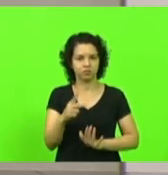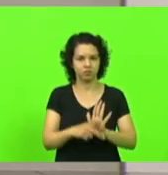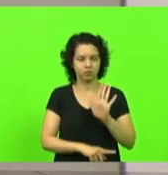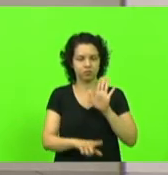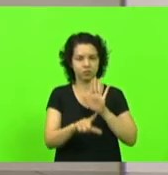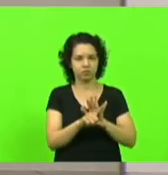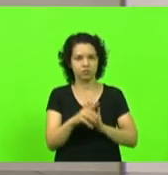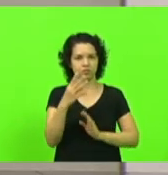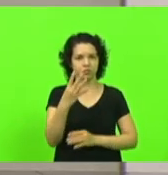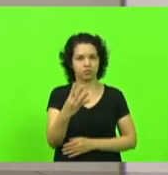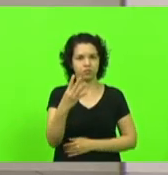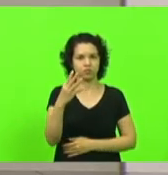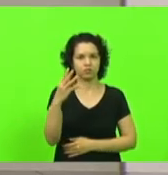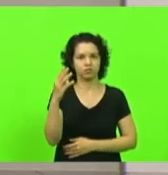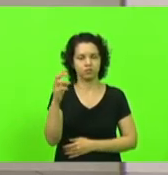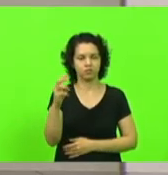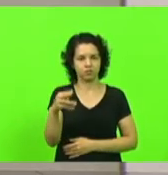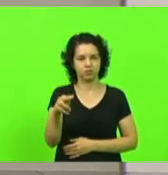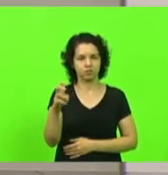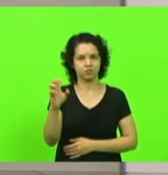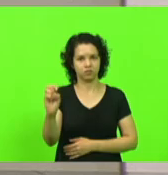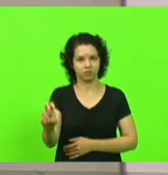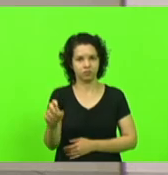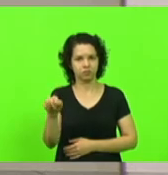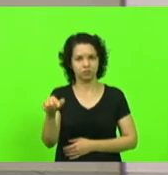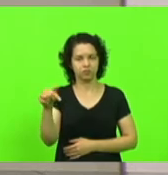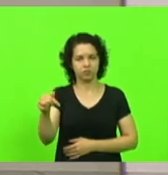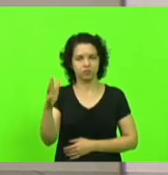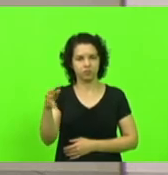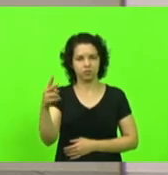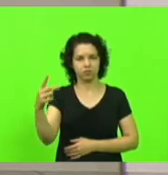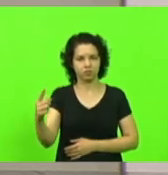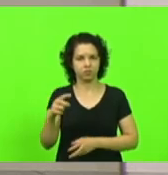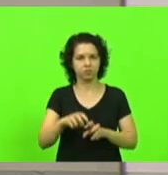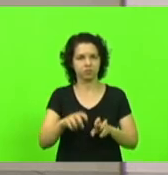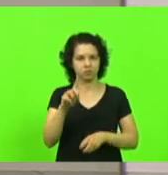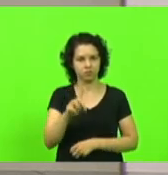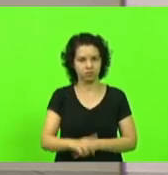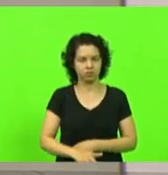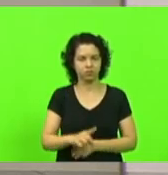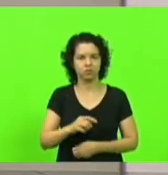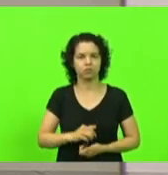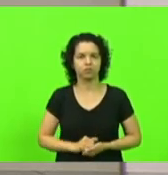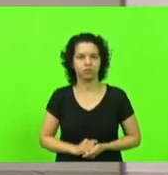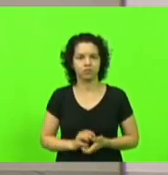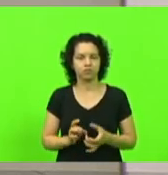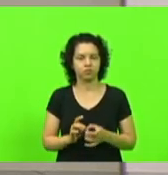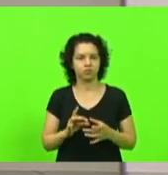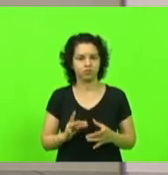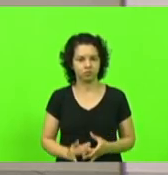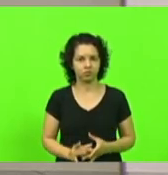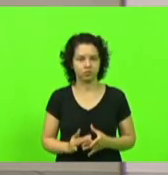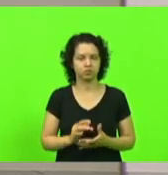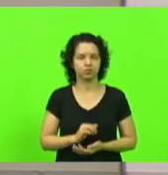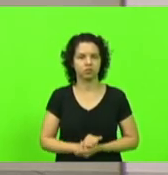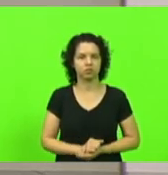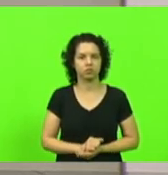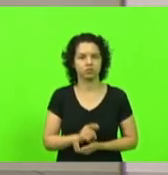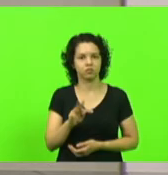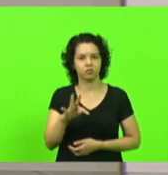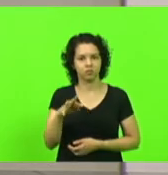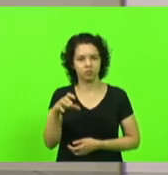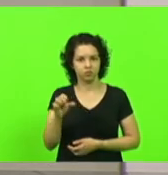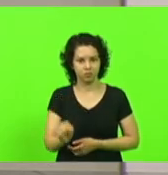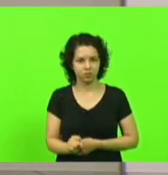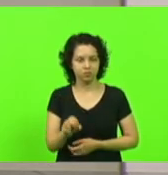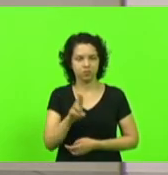lei 405.7/2021, autor, mesa diretora, consolida os atos normativos que concedem o título de utilidade pública